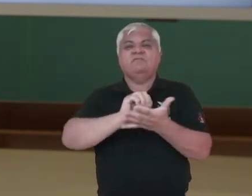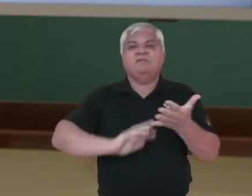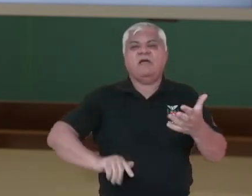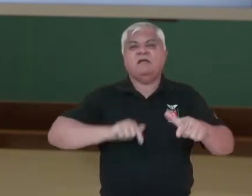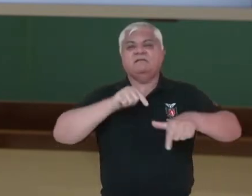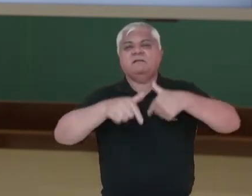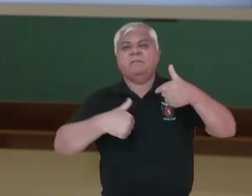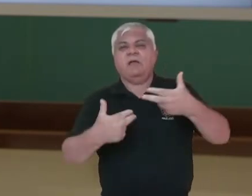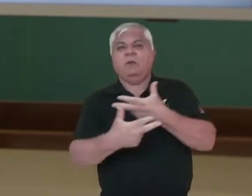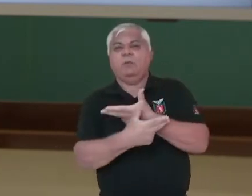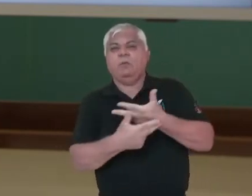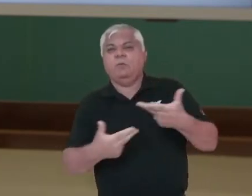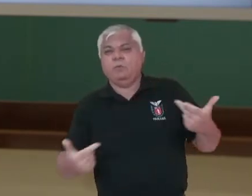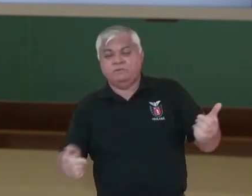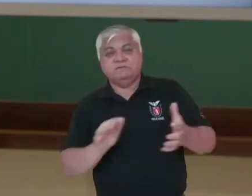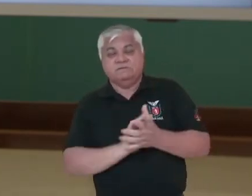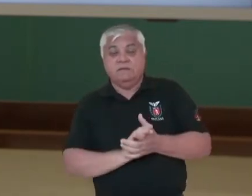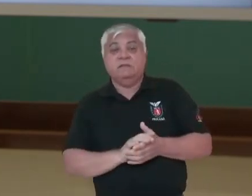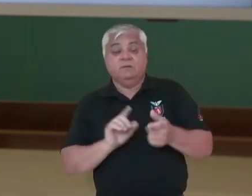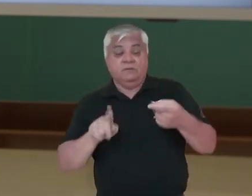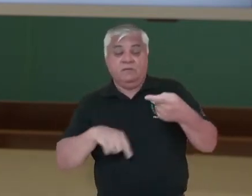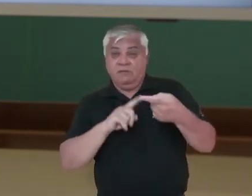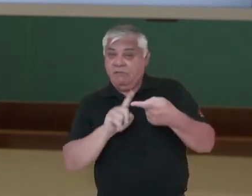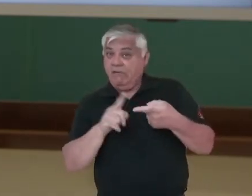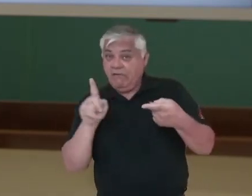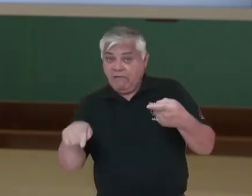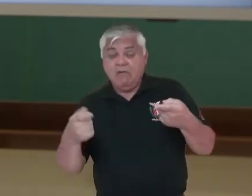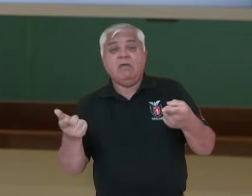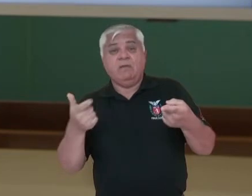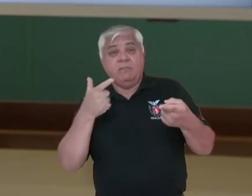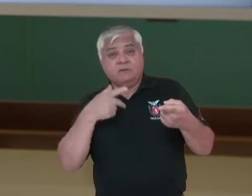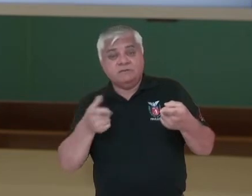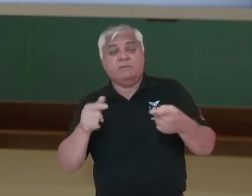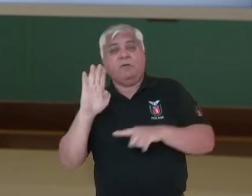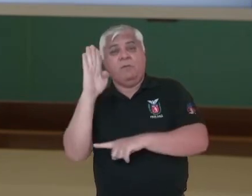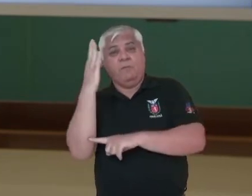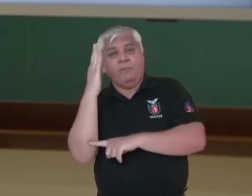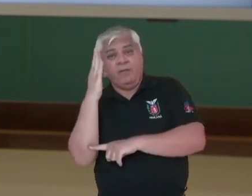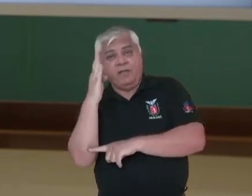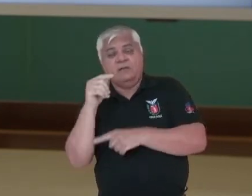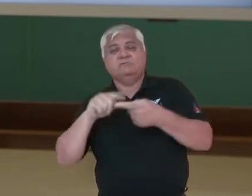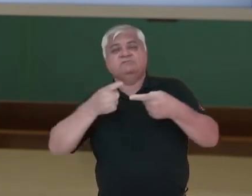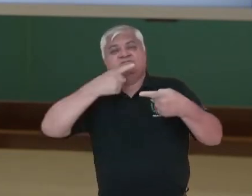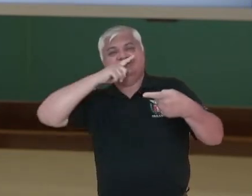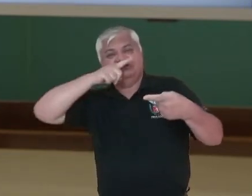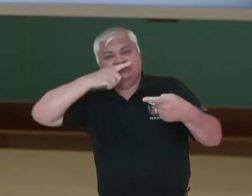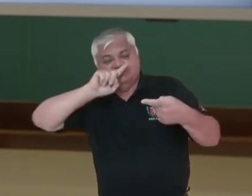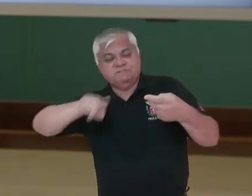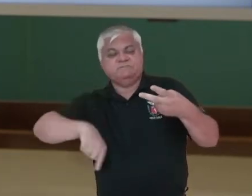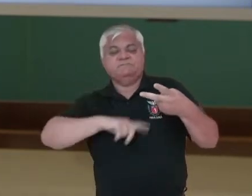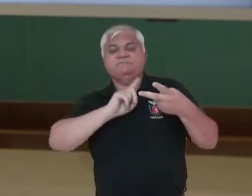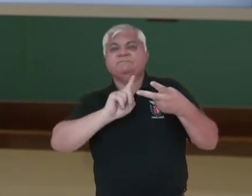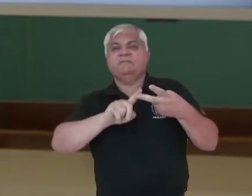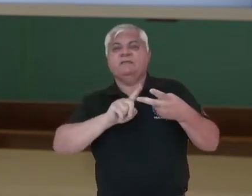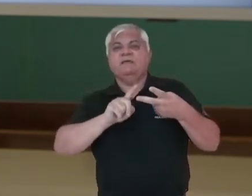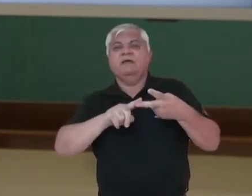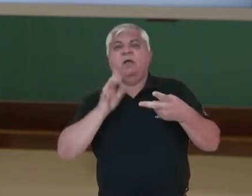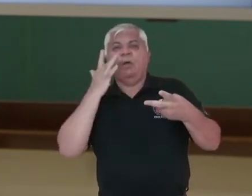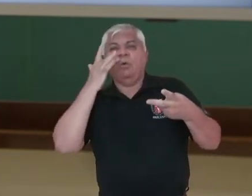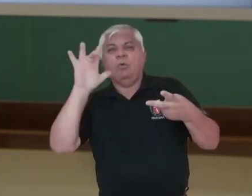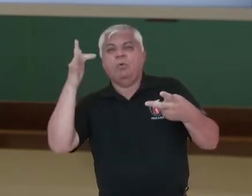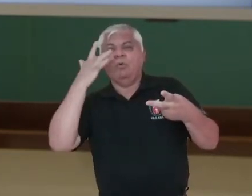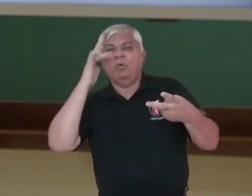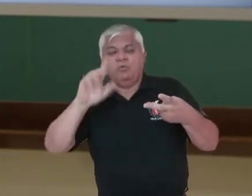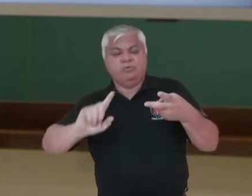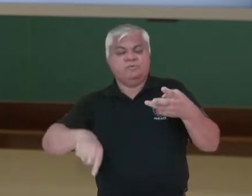Então, o que são os ciclos econômicos? Essas atividades. Em algum momento foi a cana-de-açúcar, em outro momento foi a mineração,